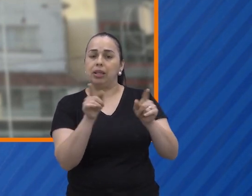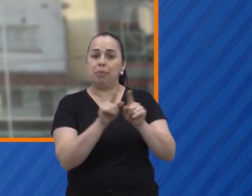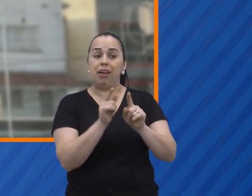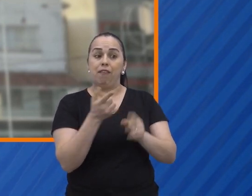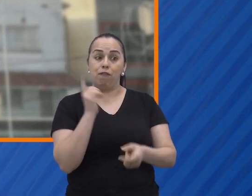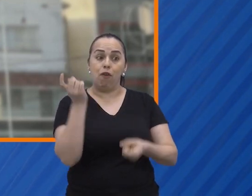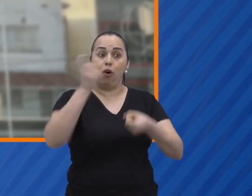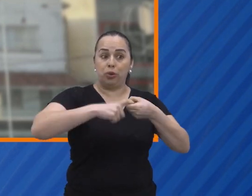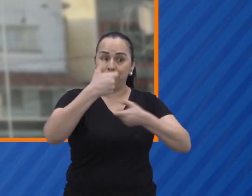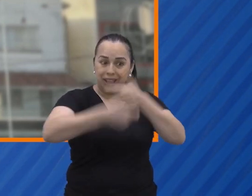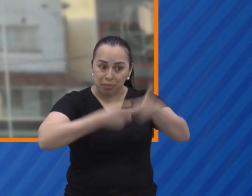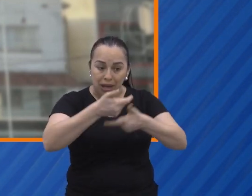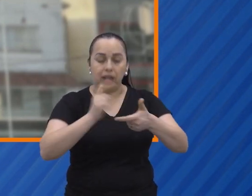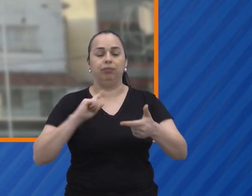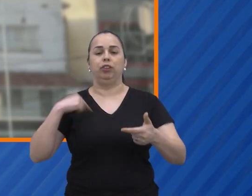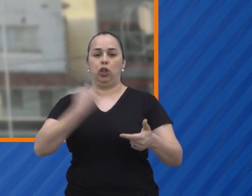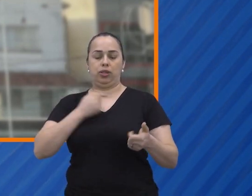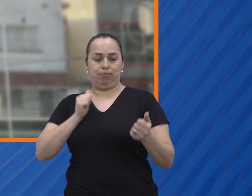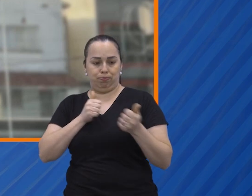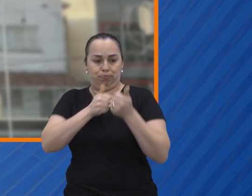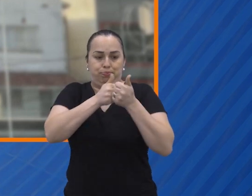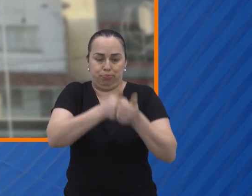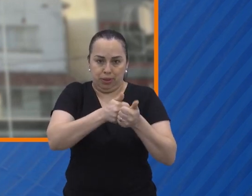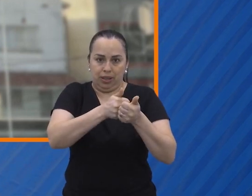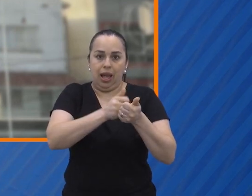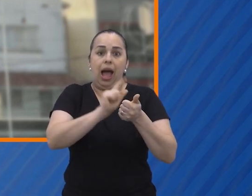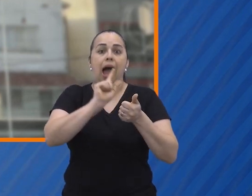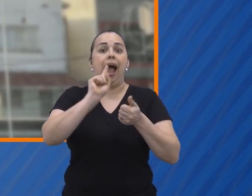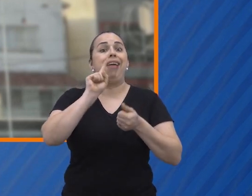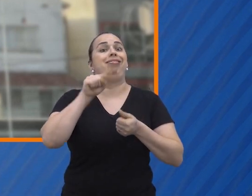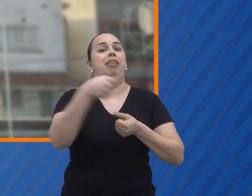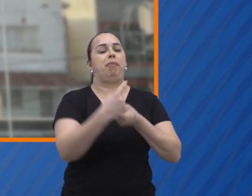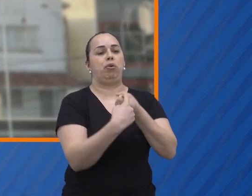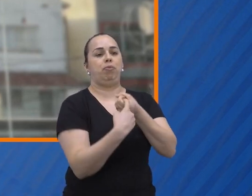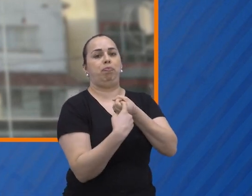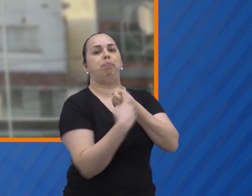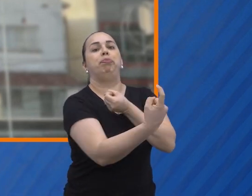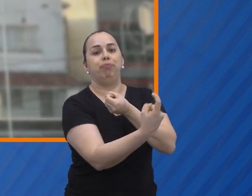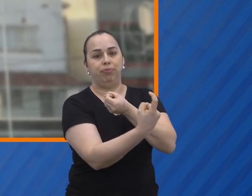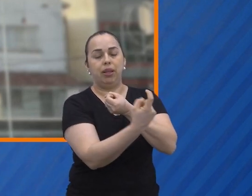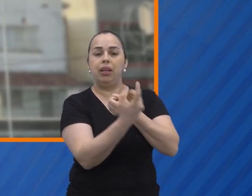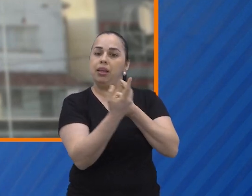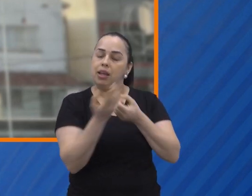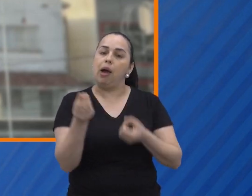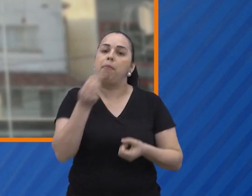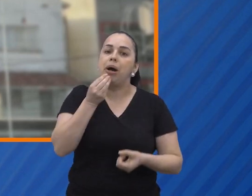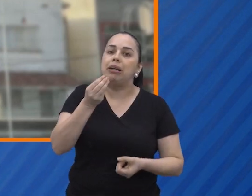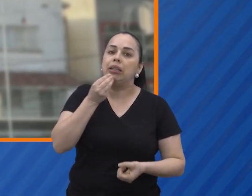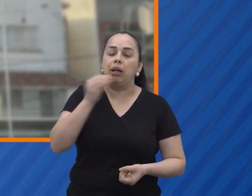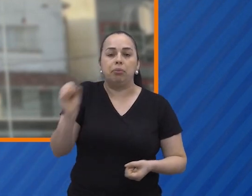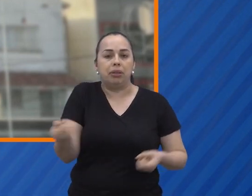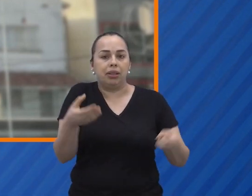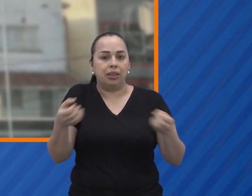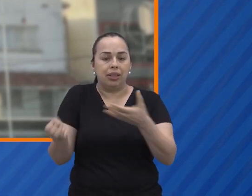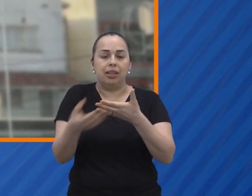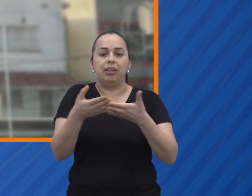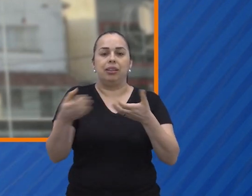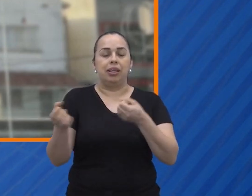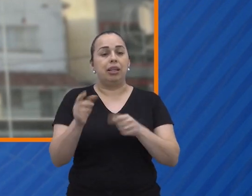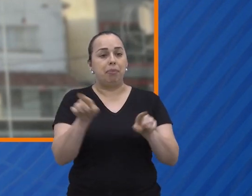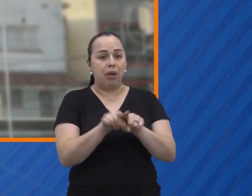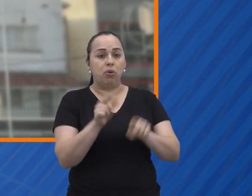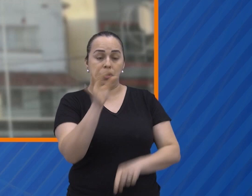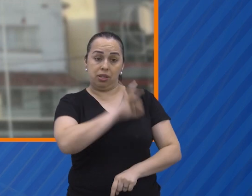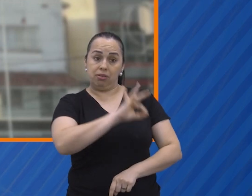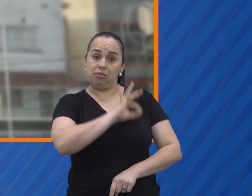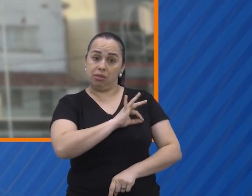de trabalho para garantir que elas vão ser emancipadas e vão continuar tendo novas oportunidades e conseguir ser